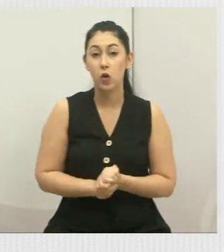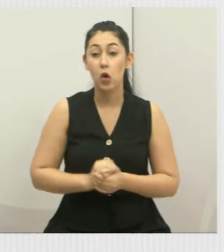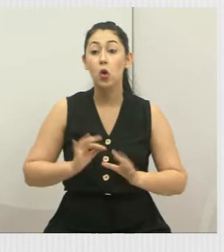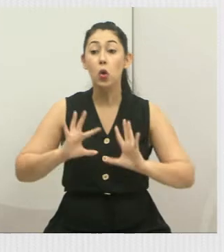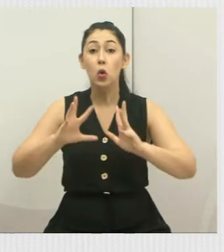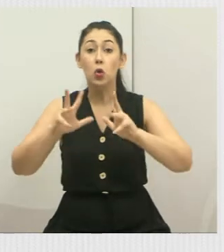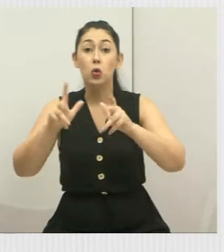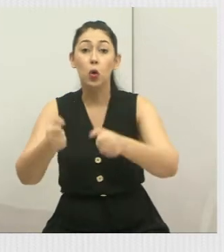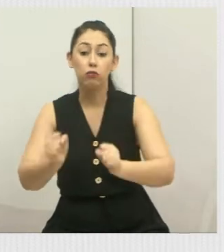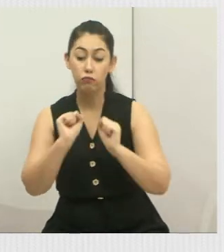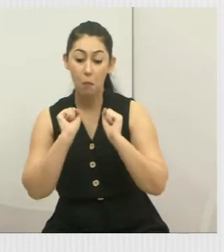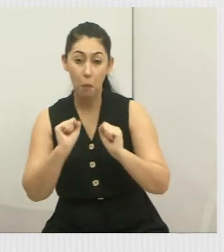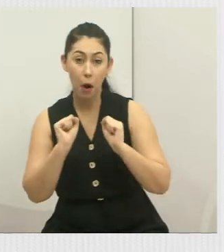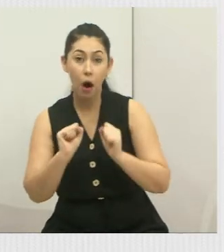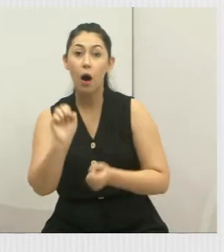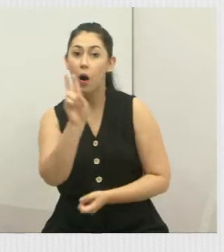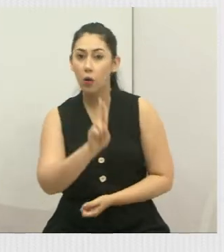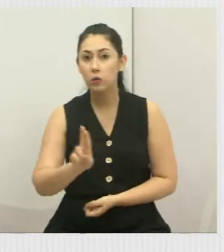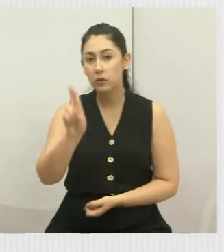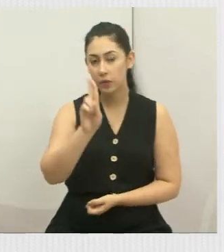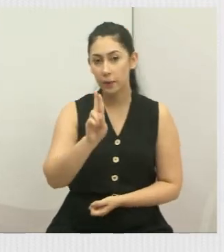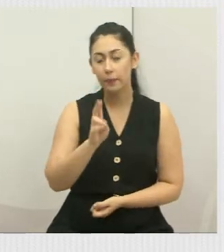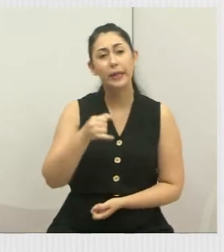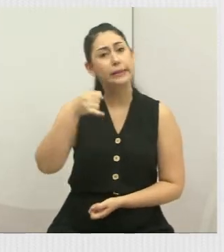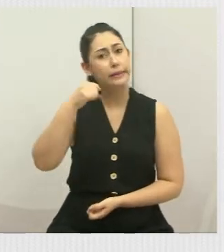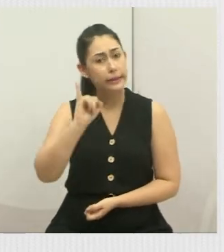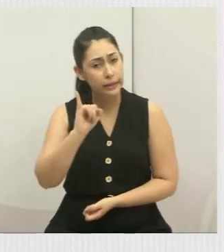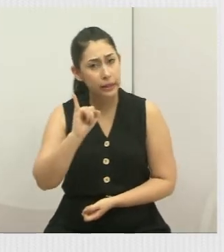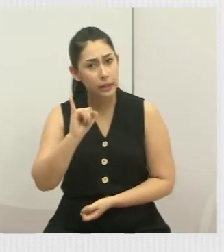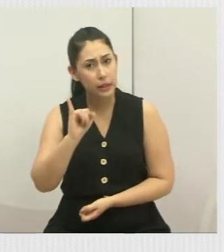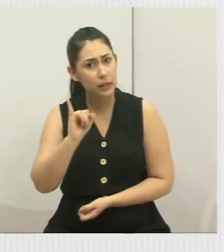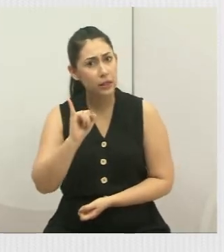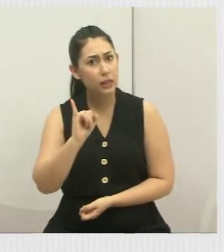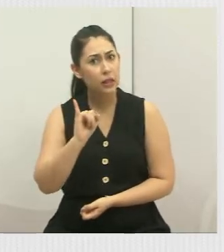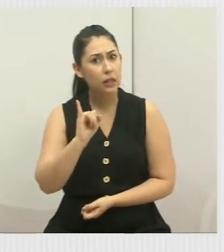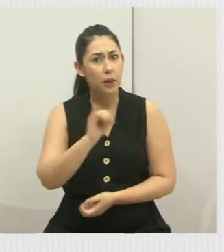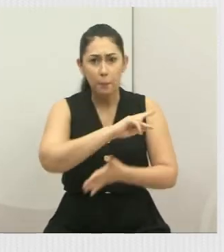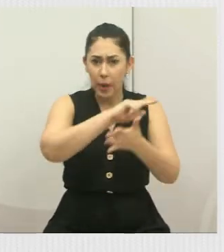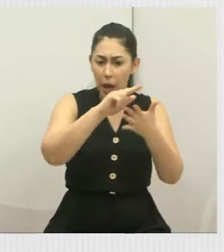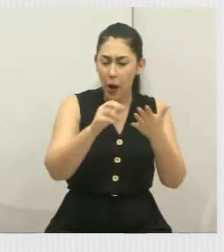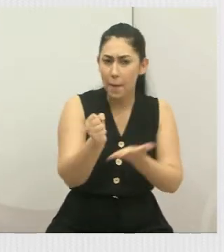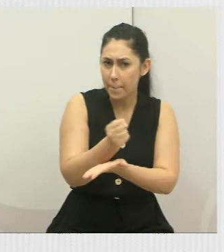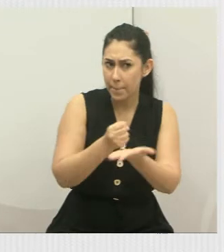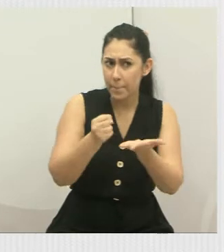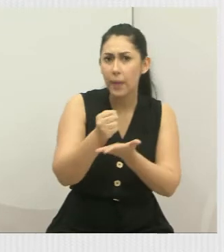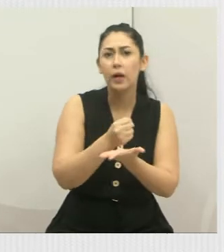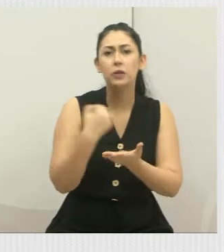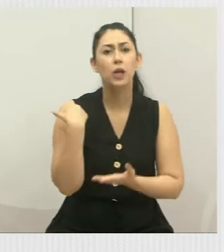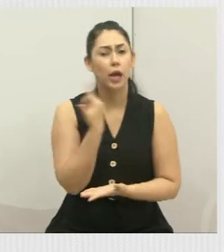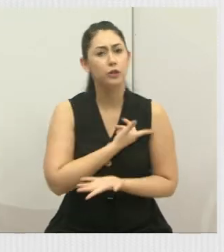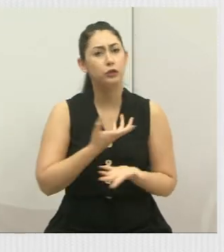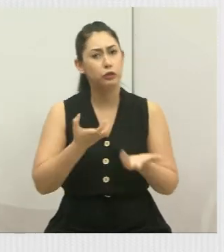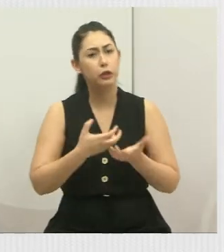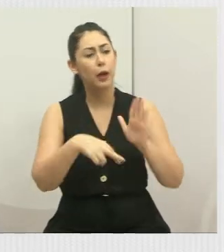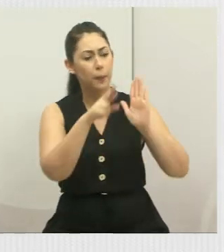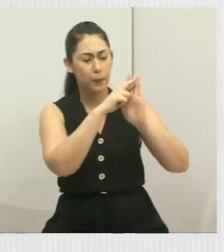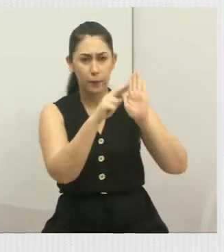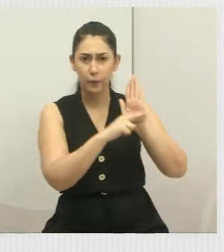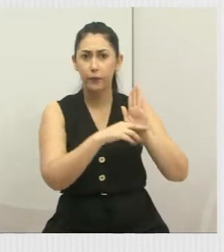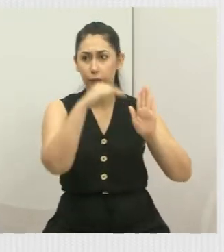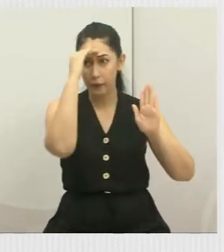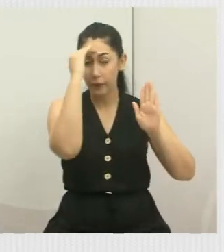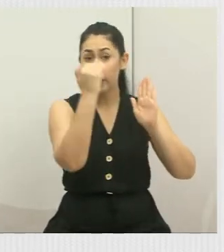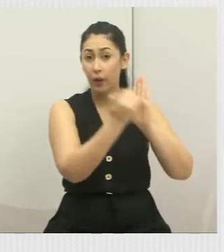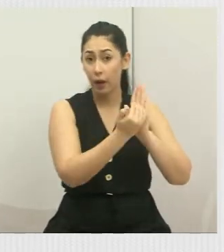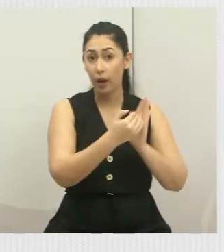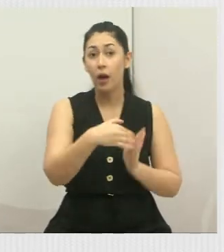acesso. Se é saneamento básico, se vai seguir a legislação, e nós queremos seguir a legislação, o município de